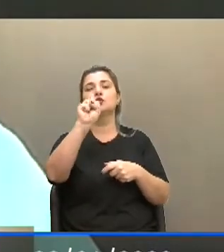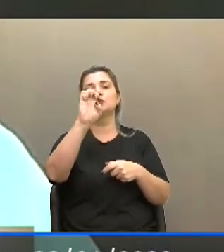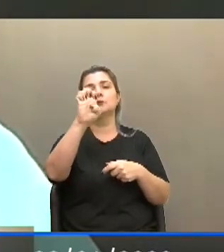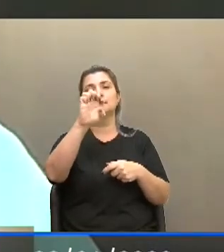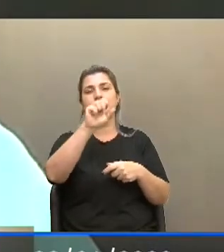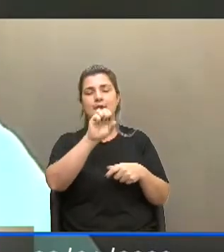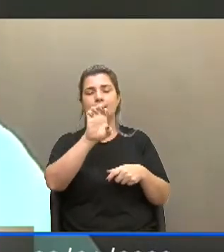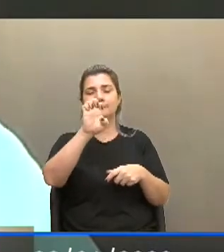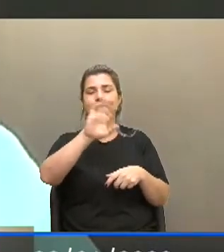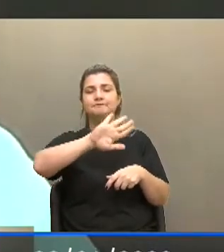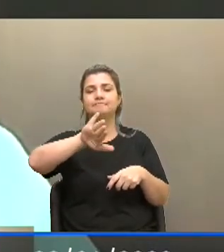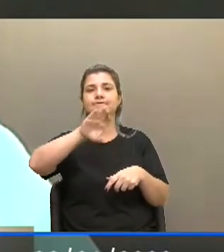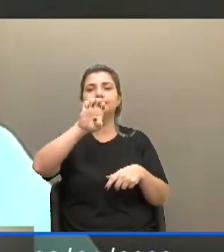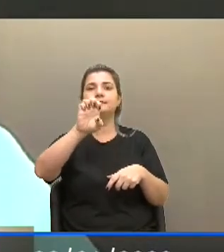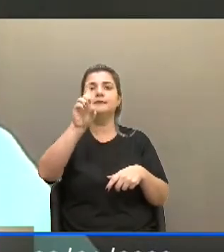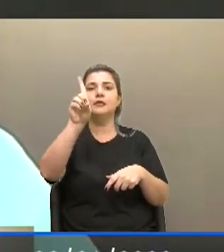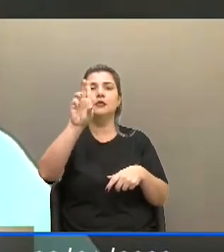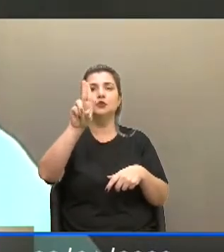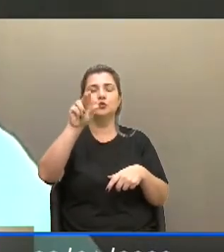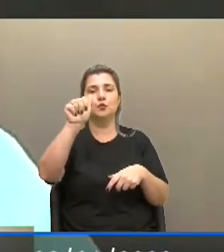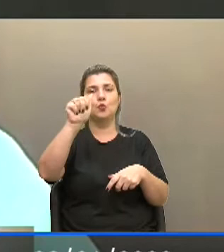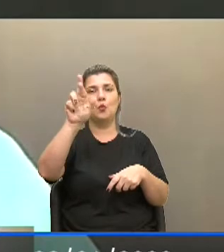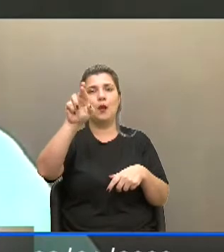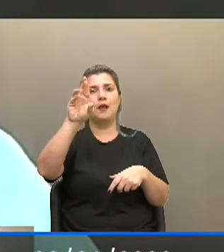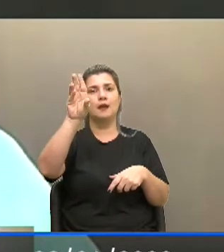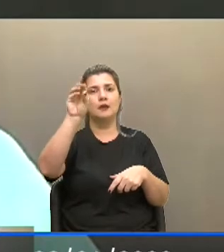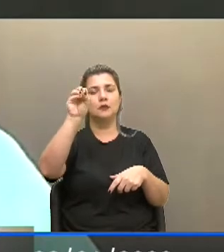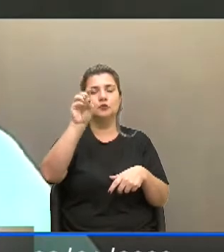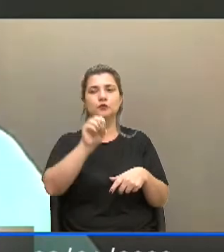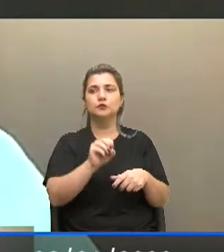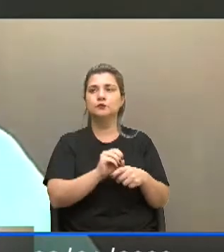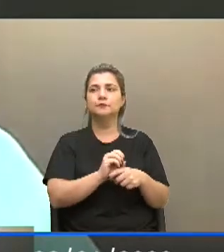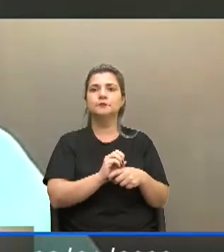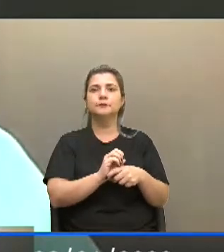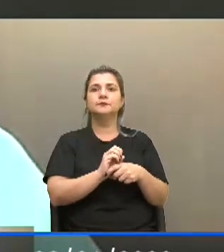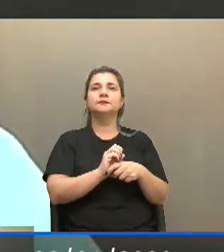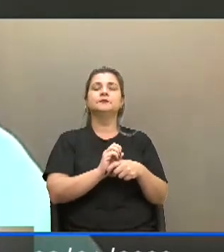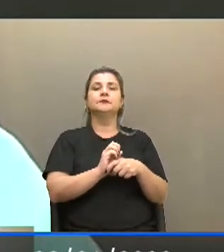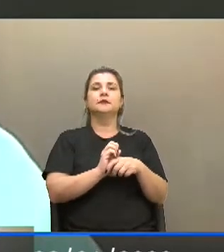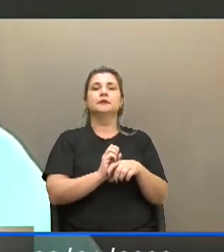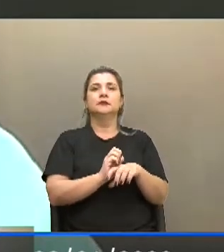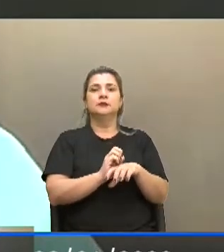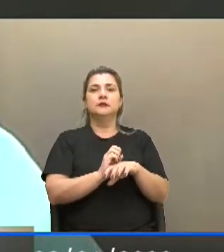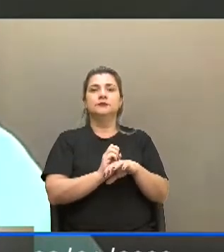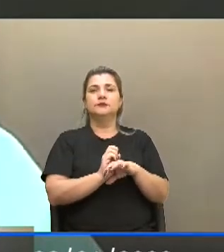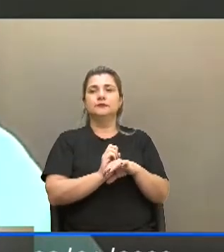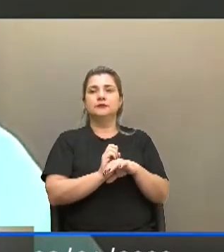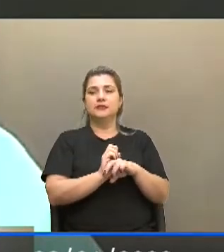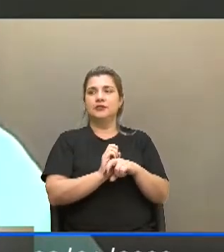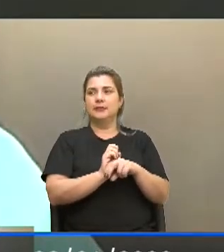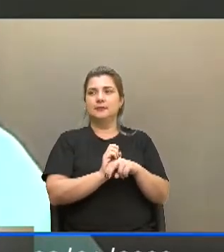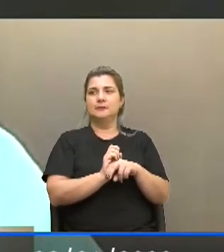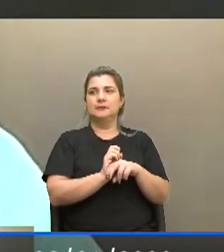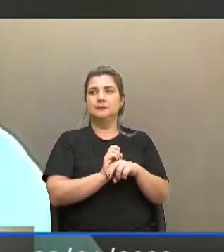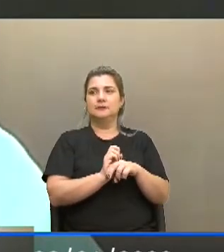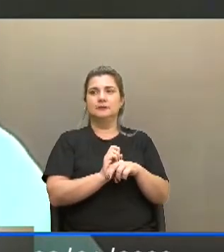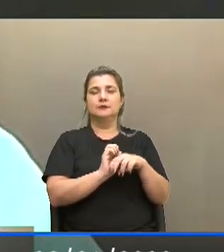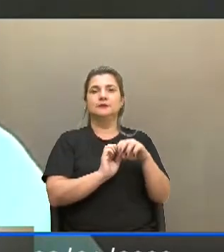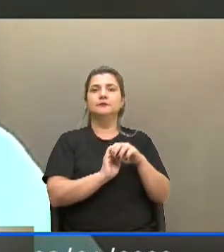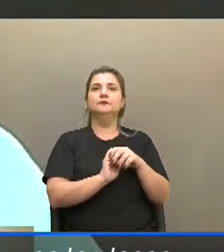da Associação Gaúcha de Avicultura, e depois já prepara o Ronei Lauksen, presidente do